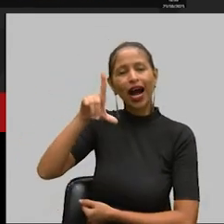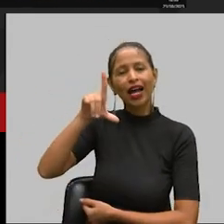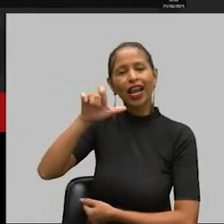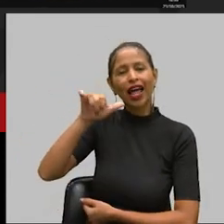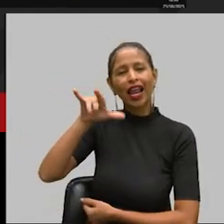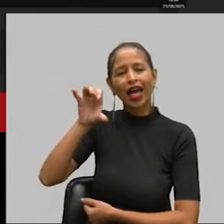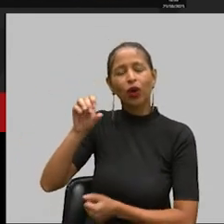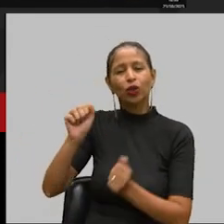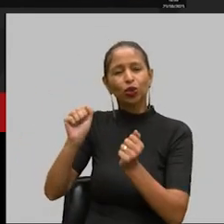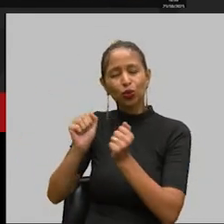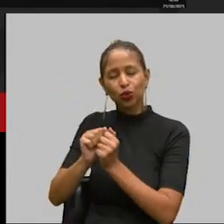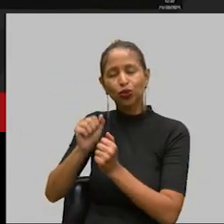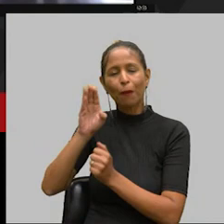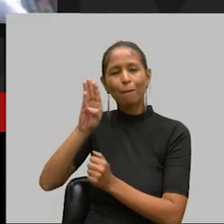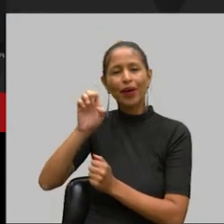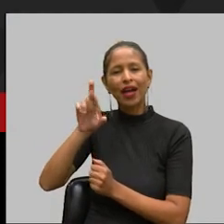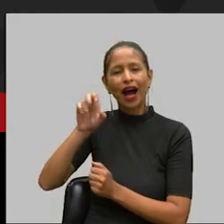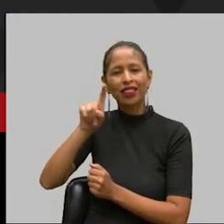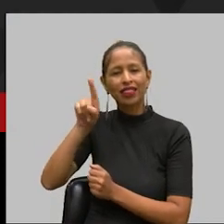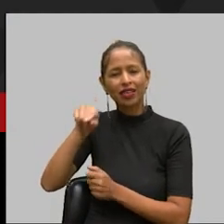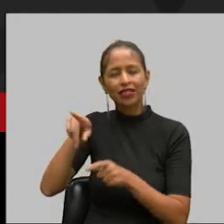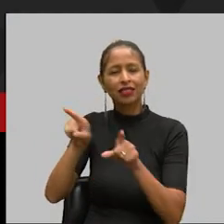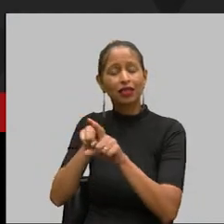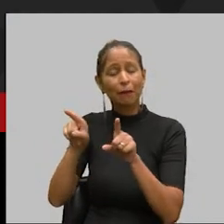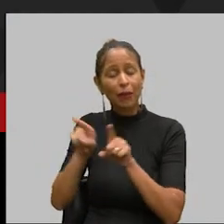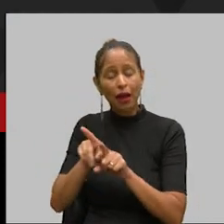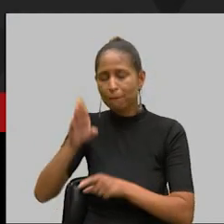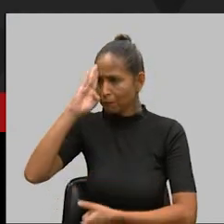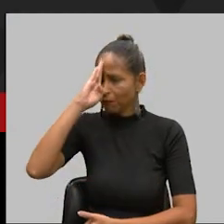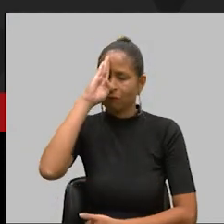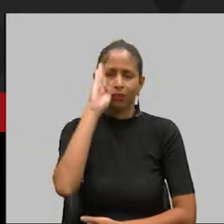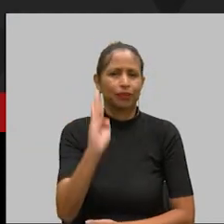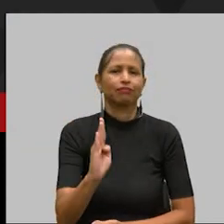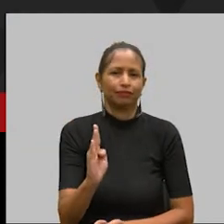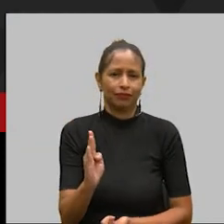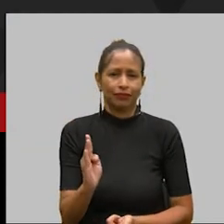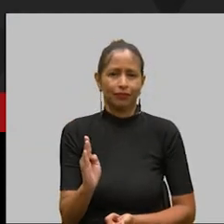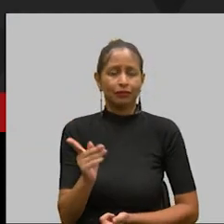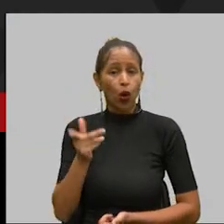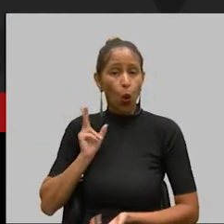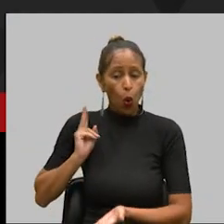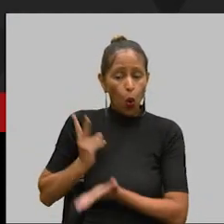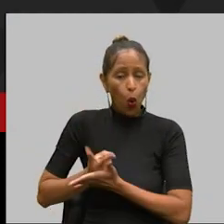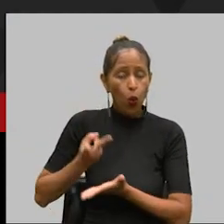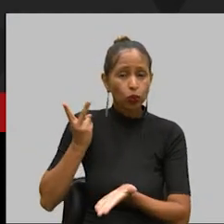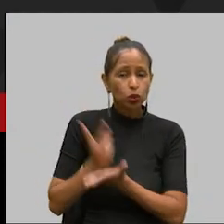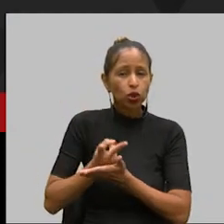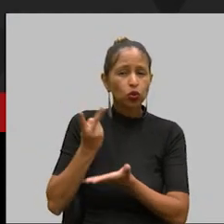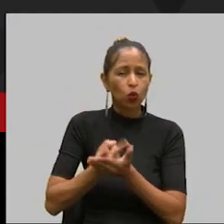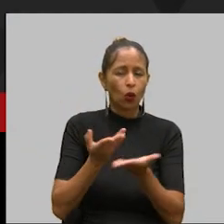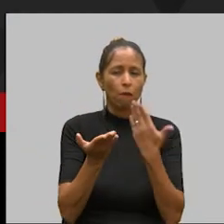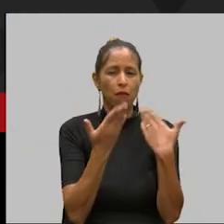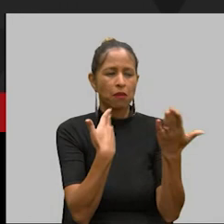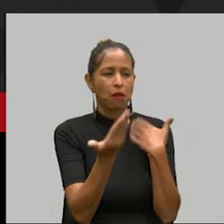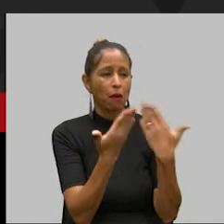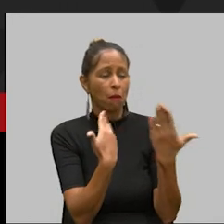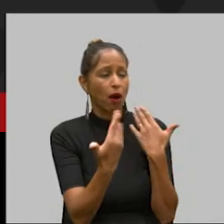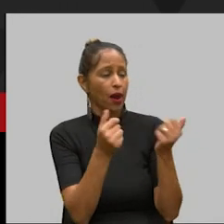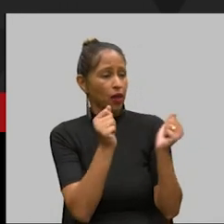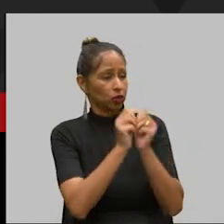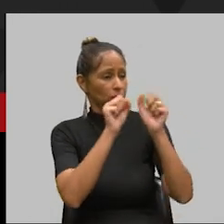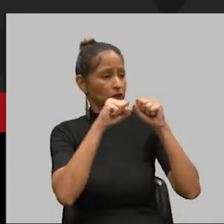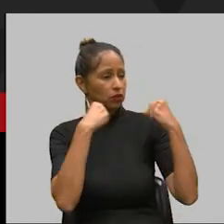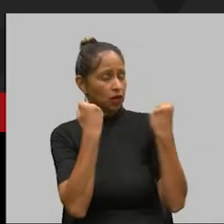e a deputada Beatriz mas é fundamental que a gente dê continuidade nos debates junto a